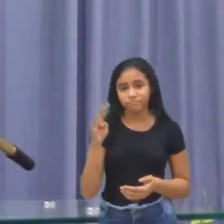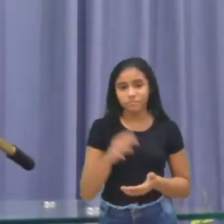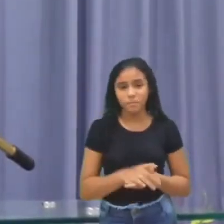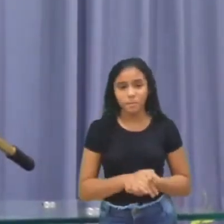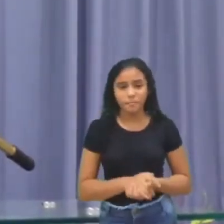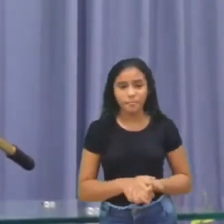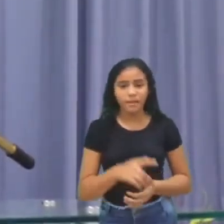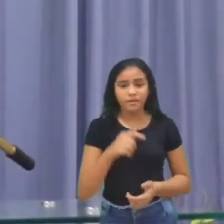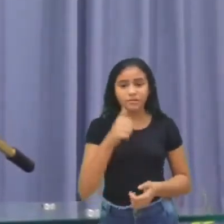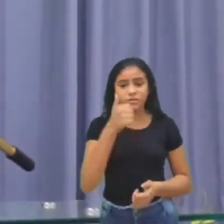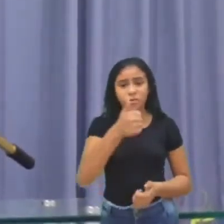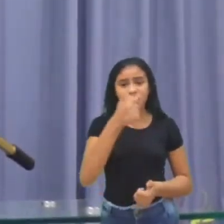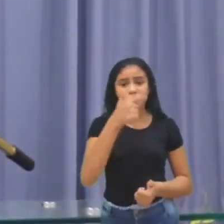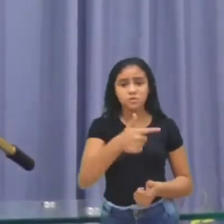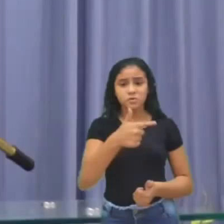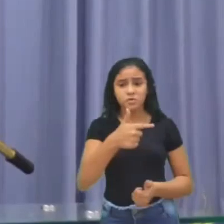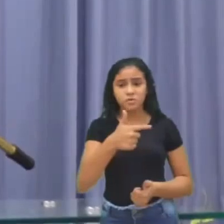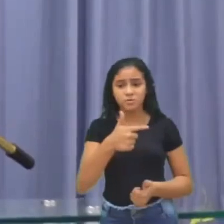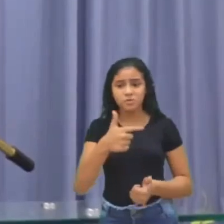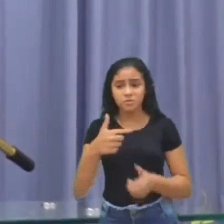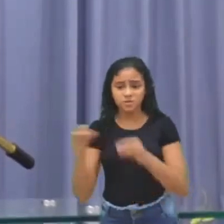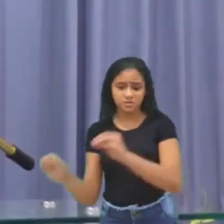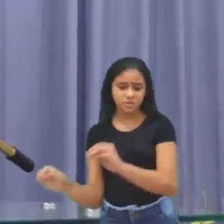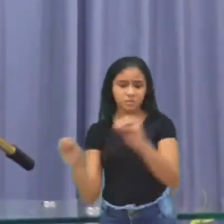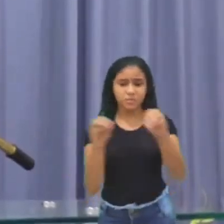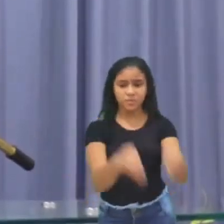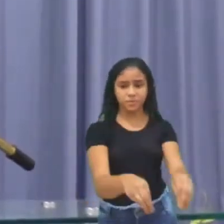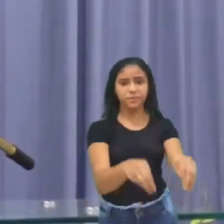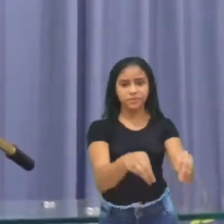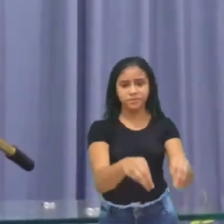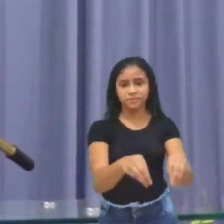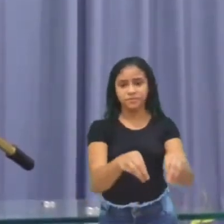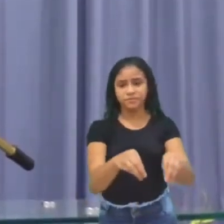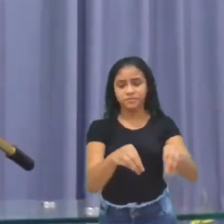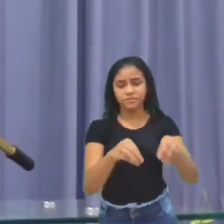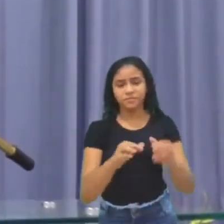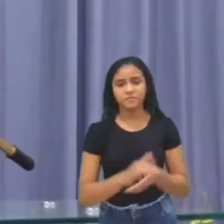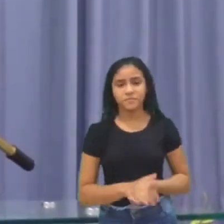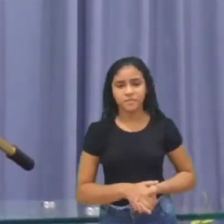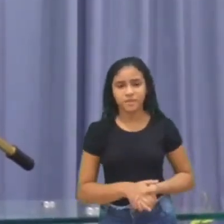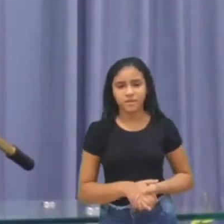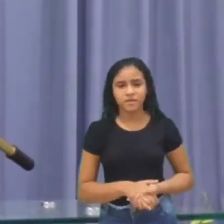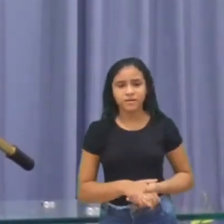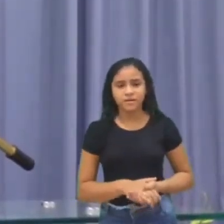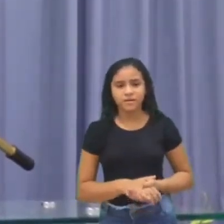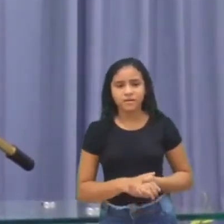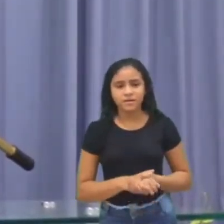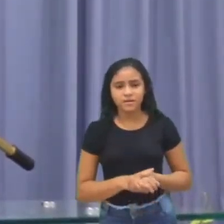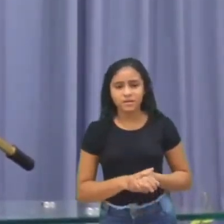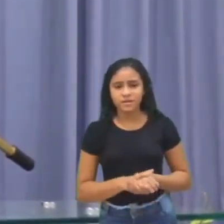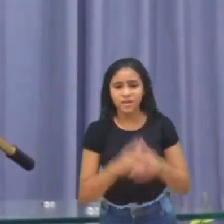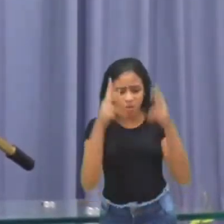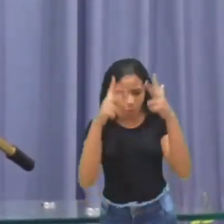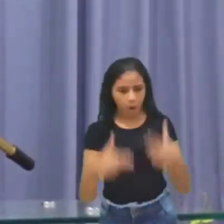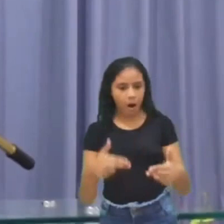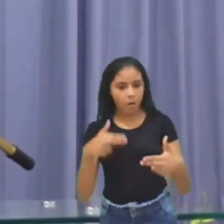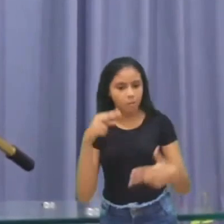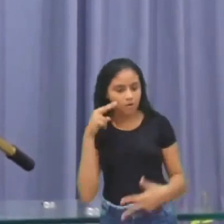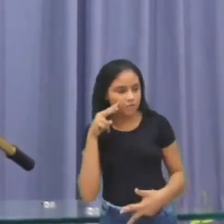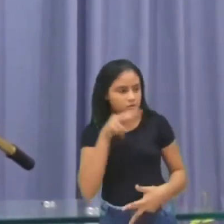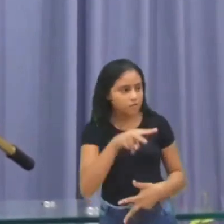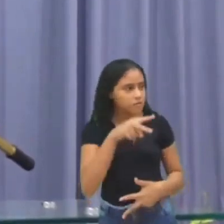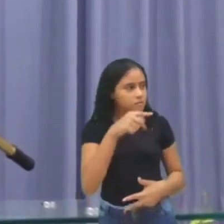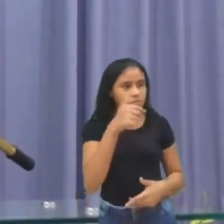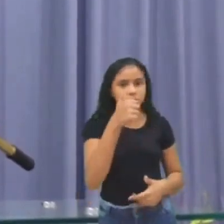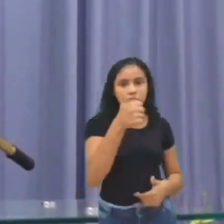12 homens são enviados. 12 homens têm a mesma visão. 12